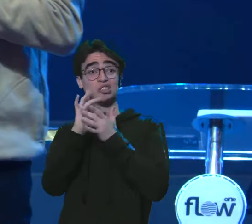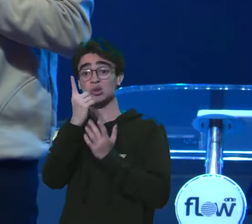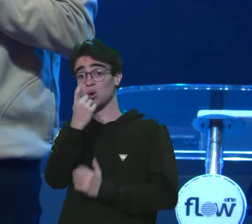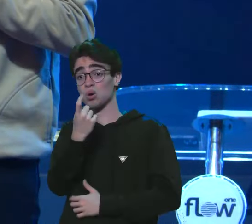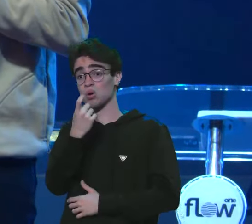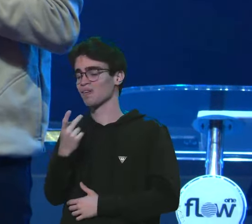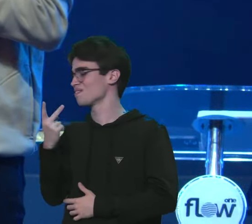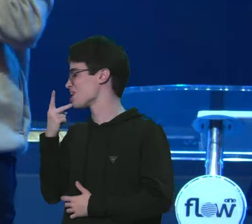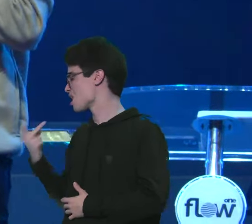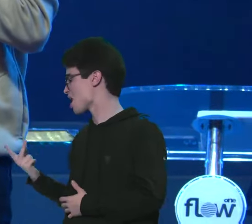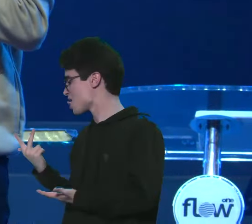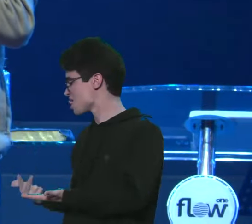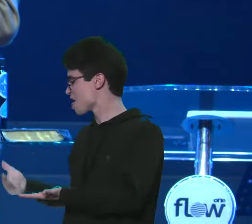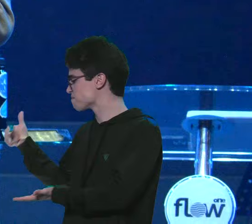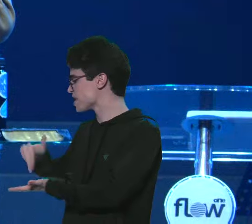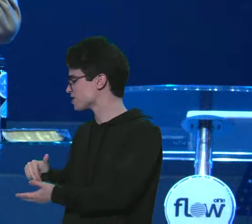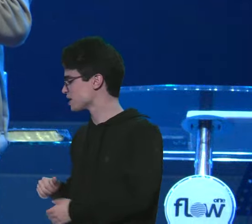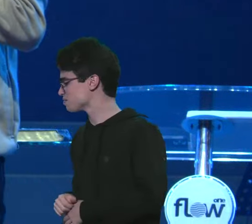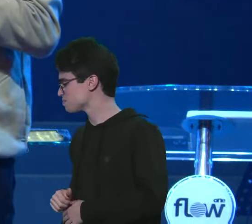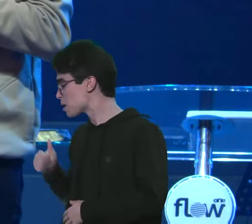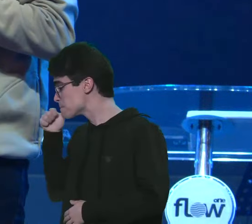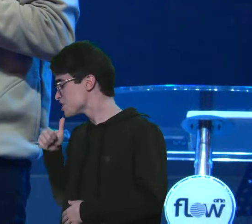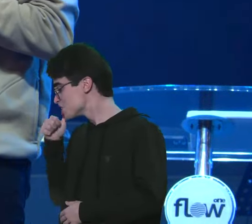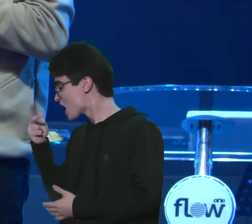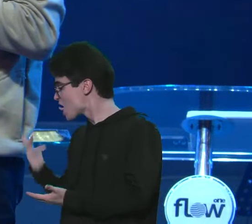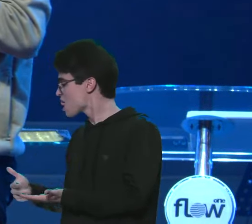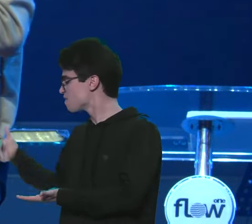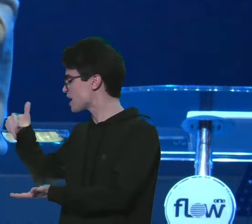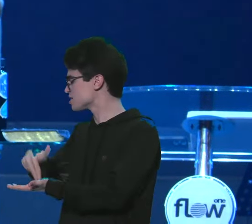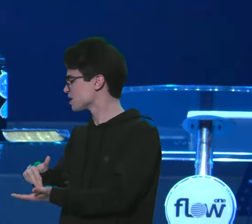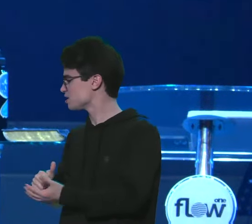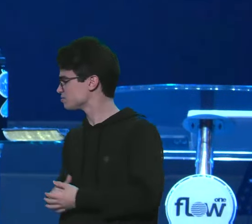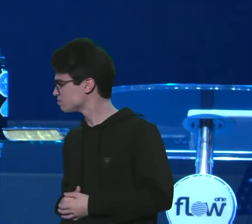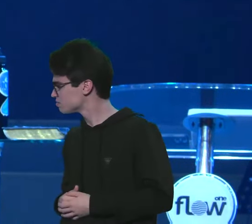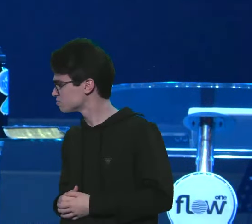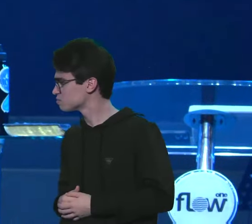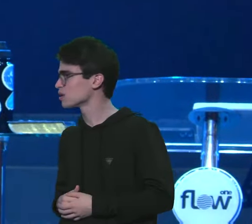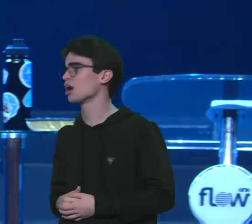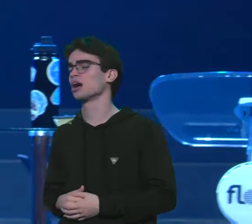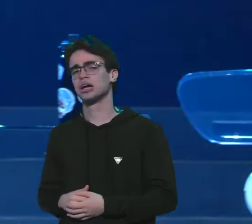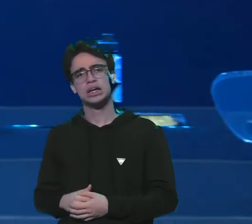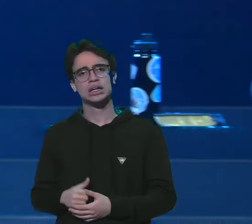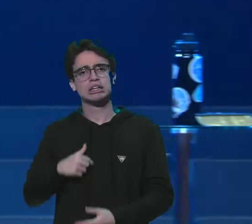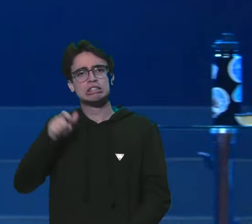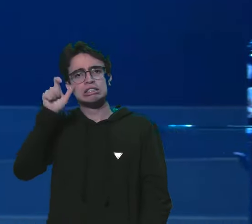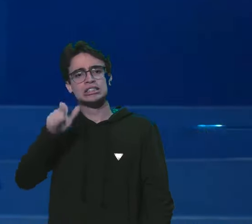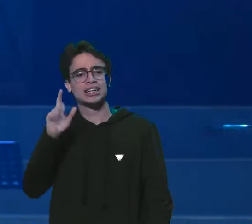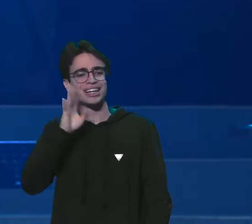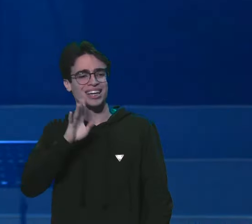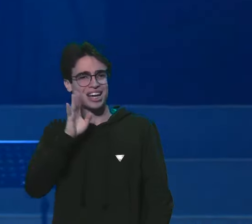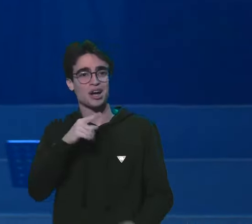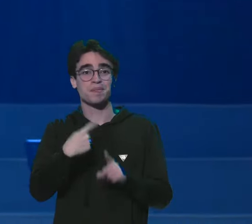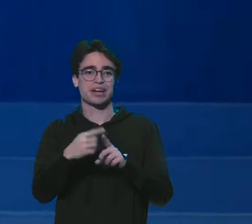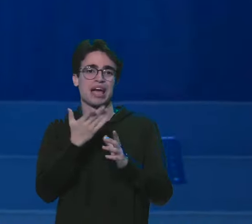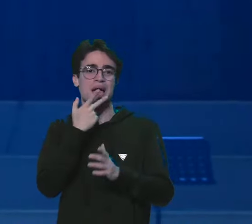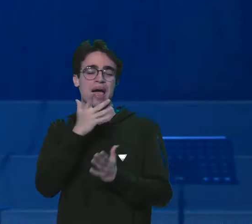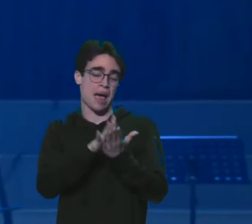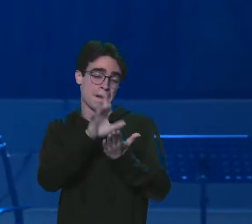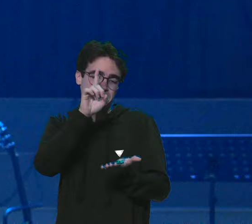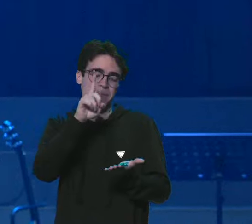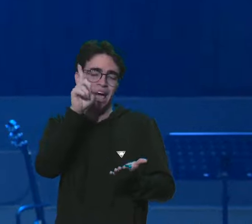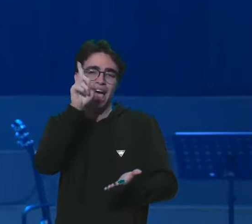levanta. Menina, levanta. E eu acho interessante que tem muita gente que fala que a Bíblia é machista,